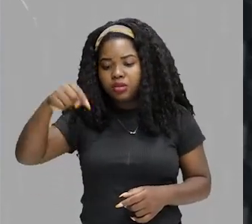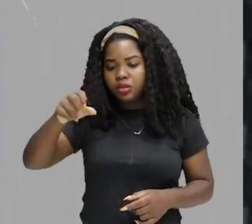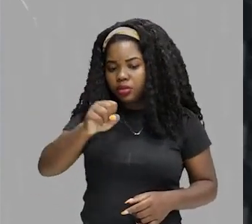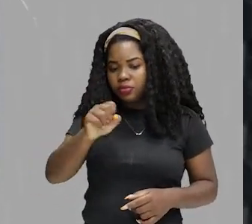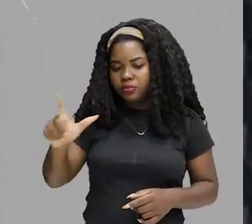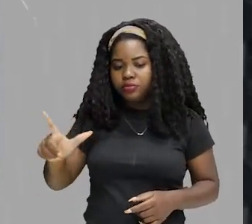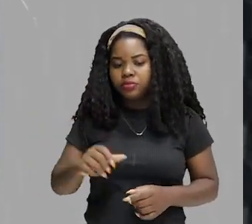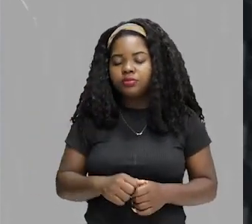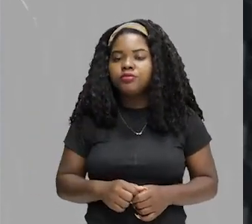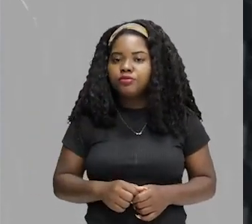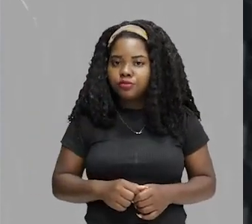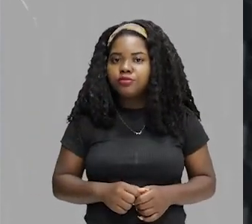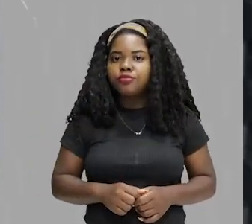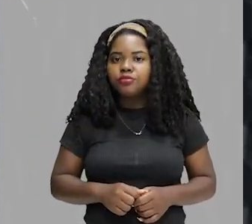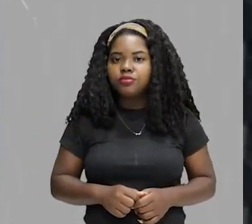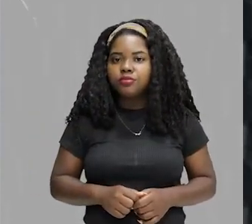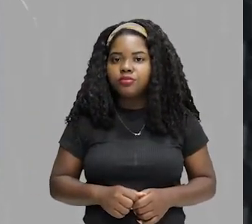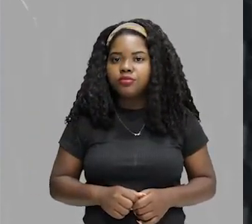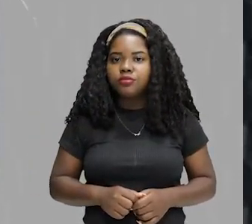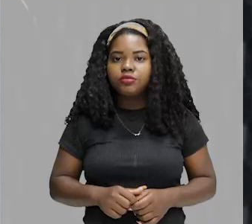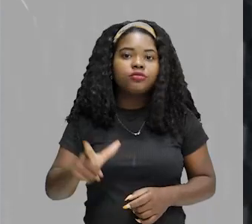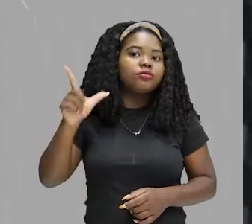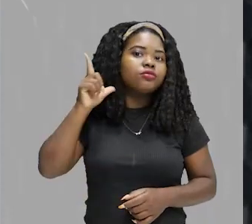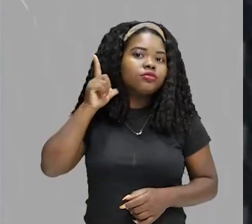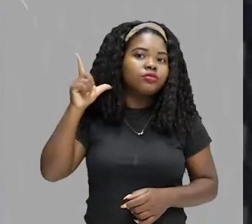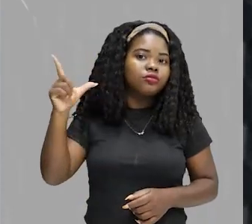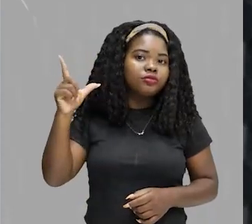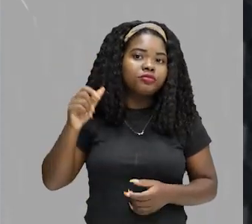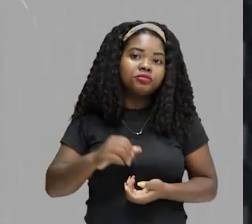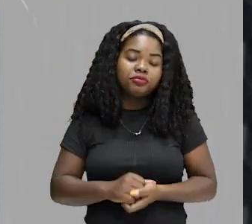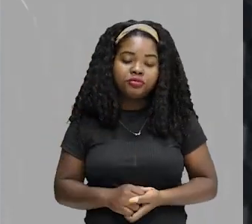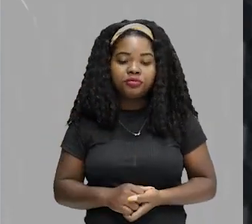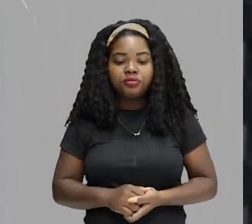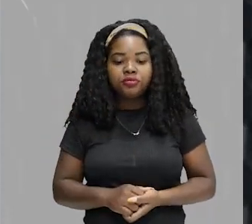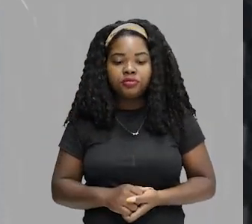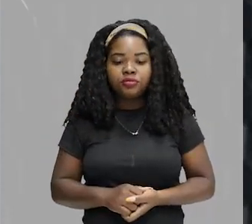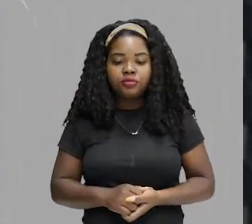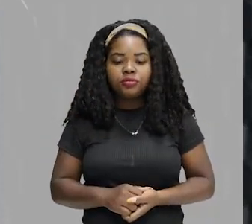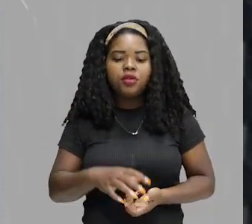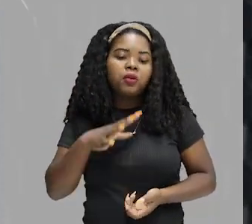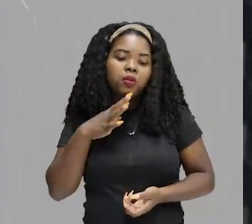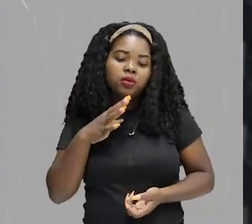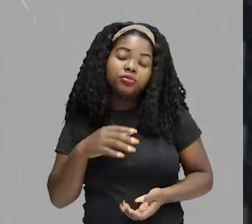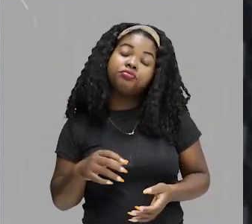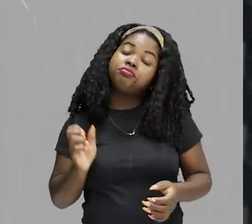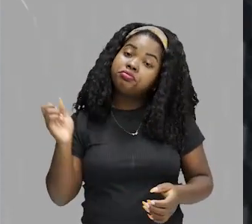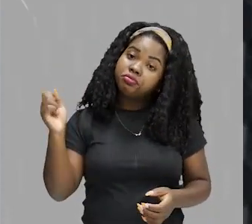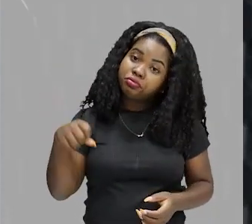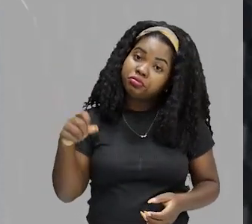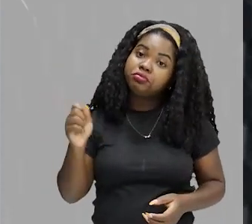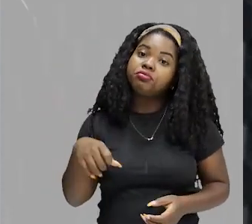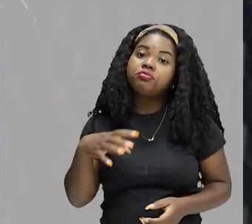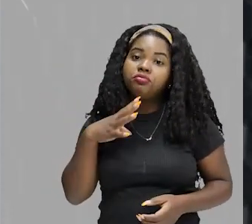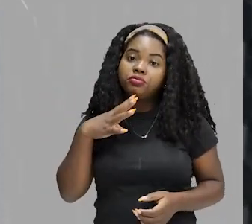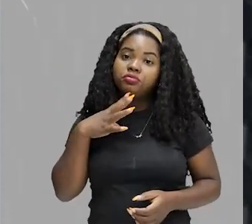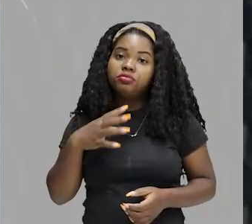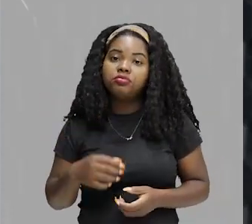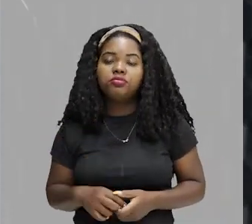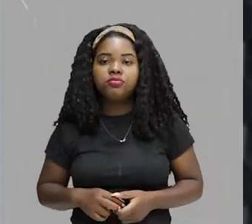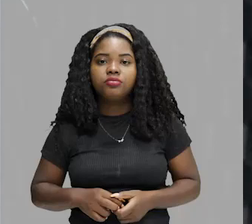São Luís, lá da Liberdade, assim como a Isiane também era do basquete. Eu conheço ela. Sim, nós